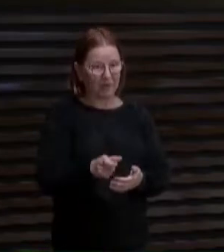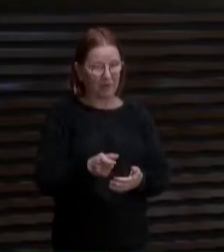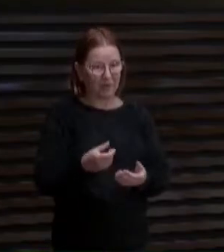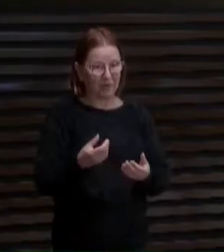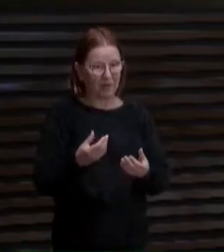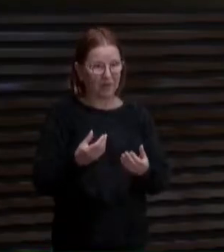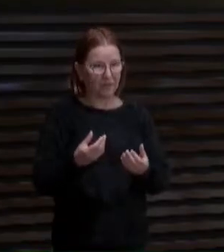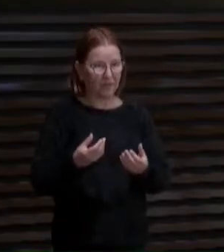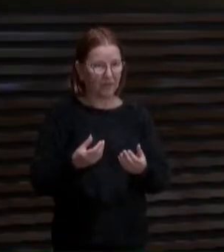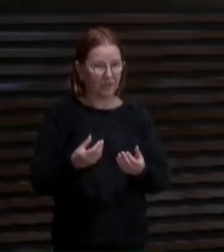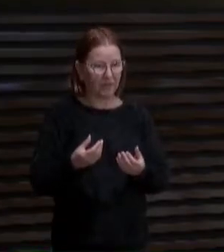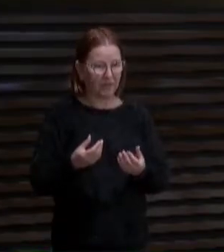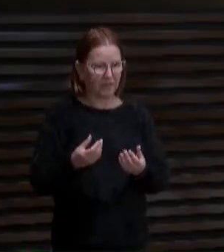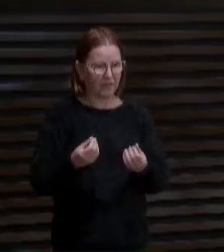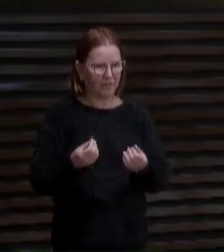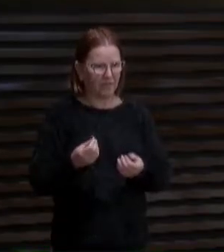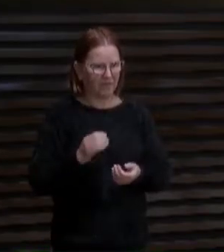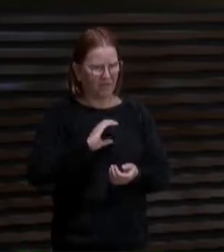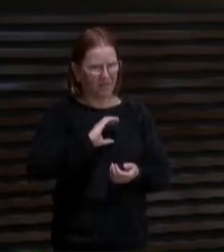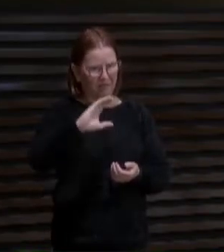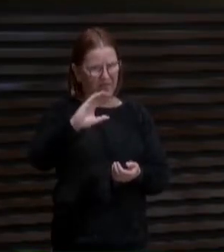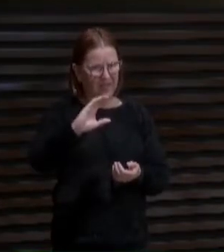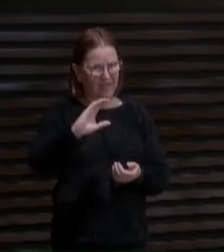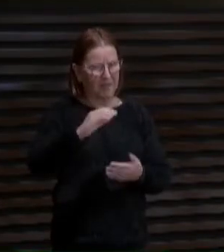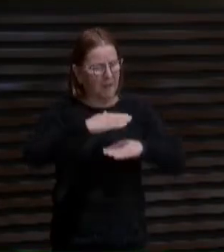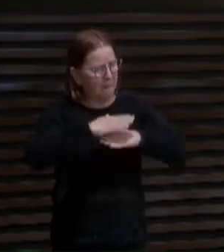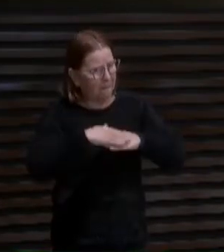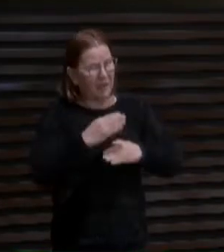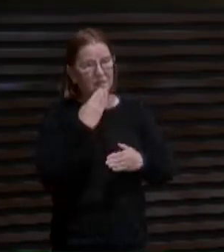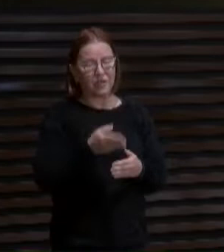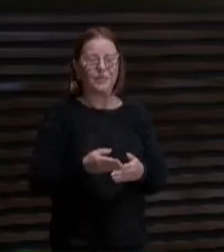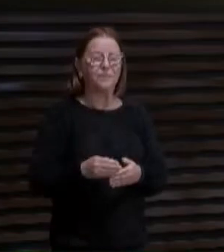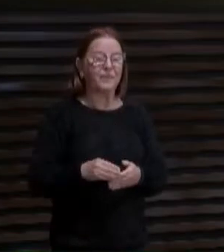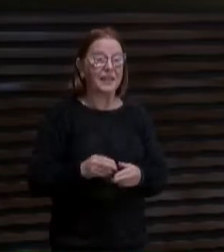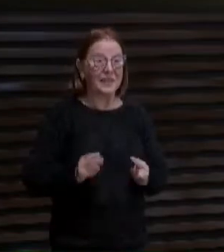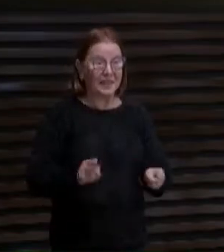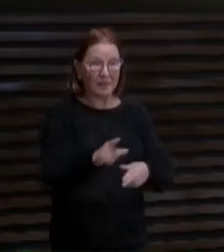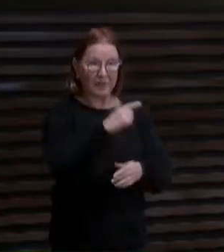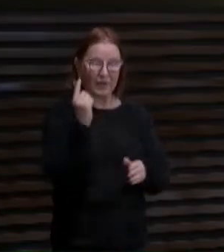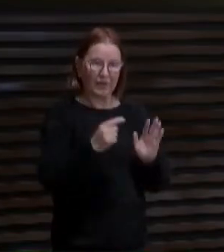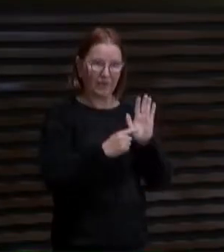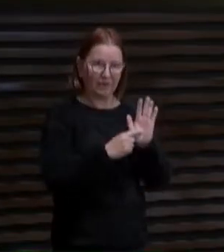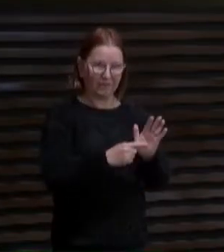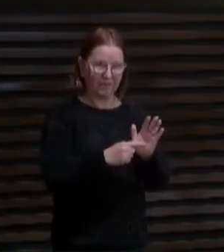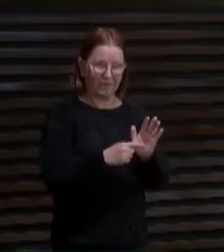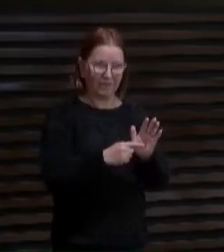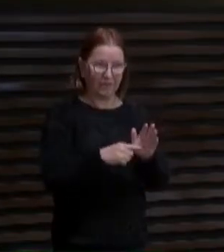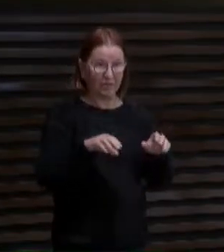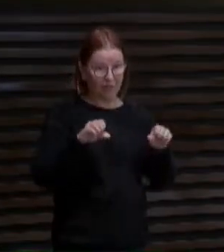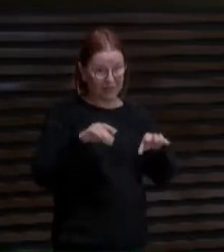muito mais lhe pedirão Toda vez que você e eu somos exposto a uma doutrina